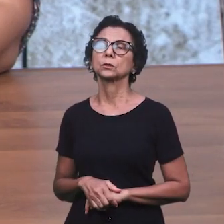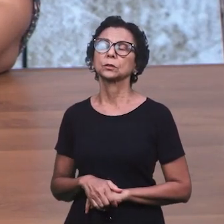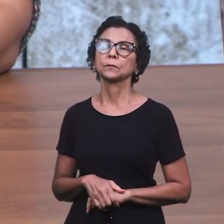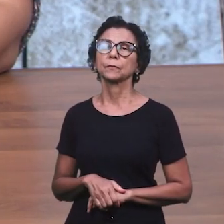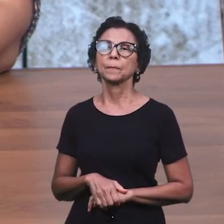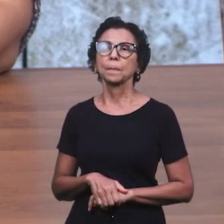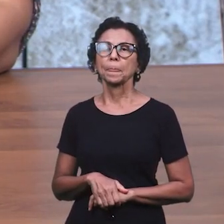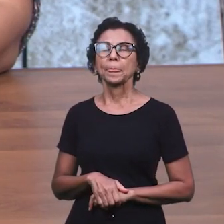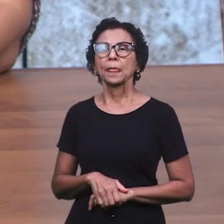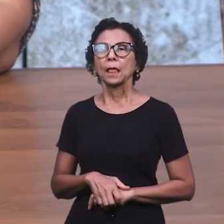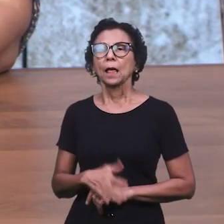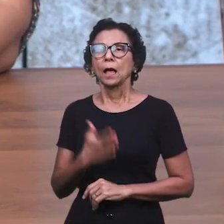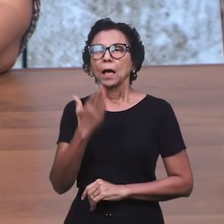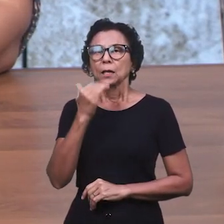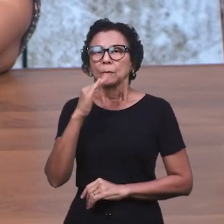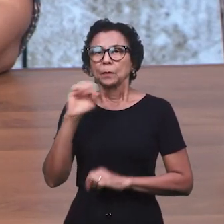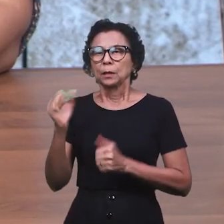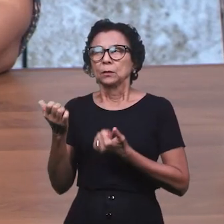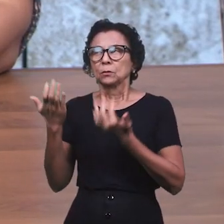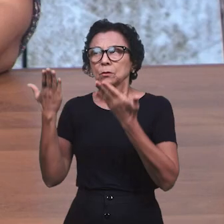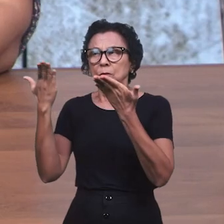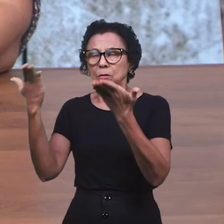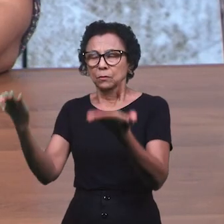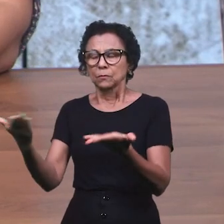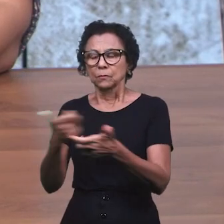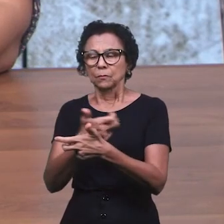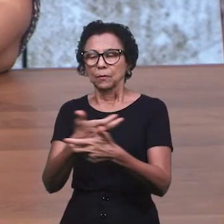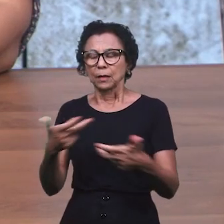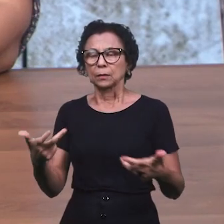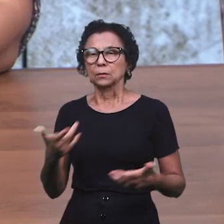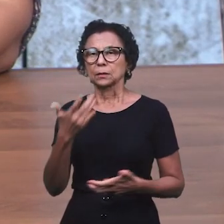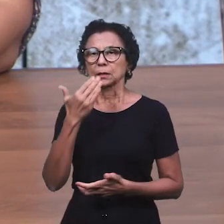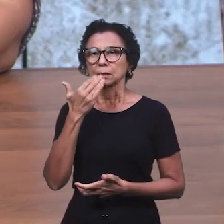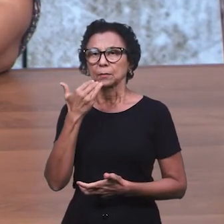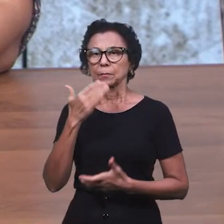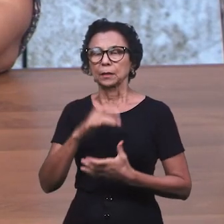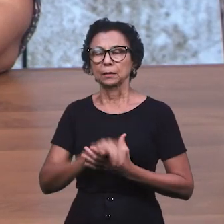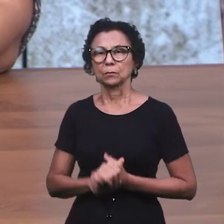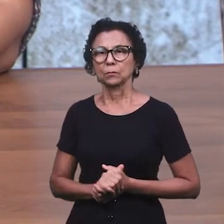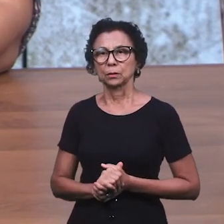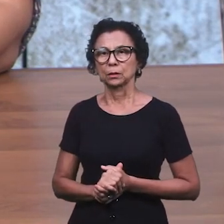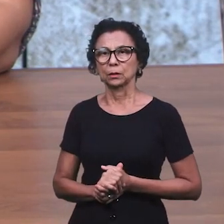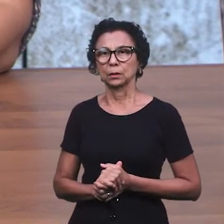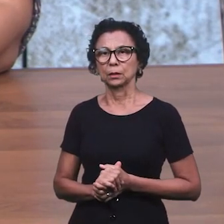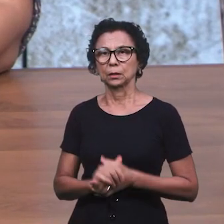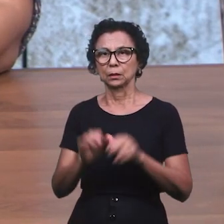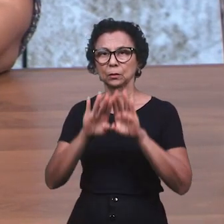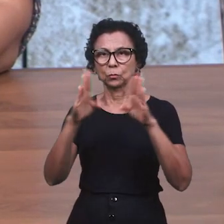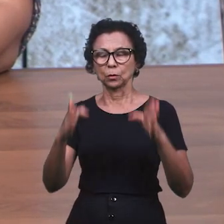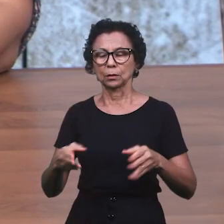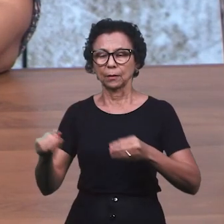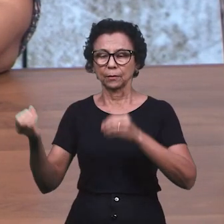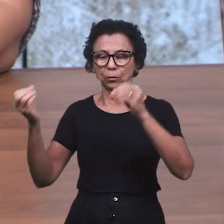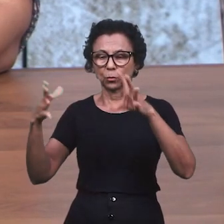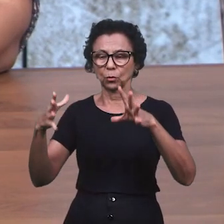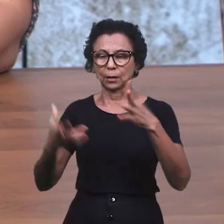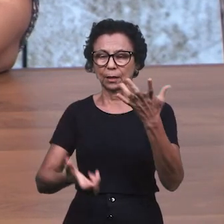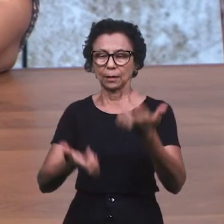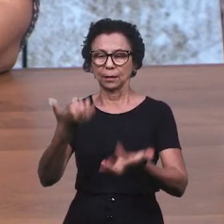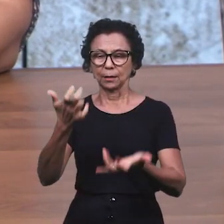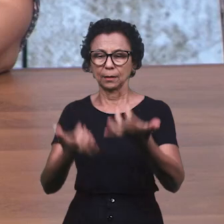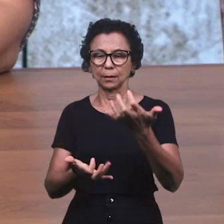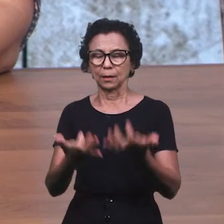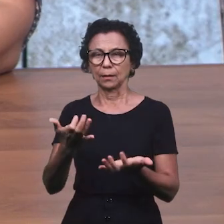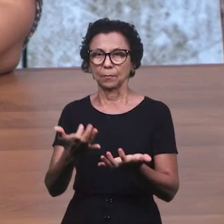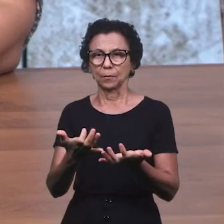manjares da oferta memorativa e sobre o altar a queimará, e depois dará a beber a água